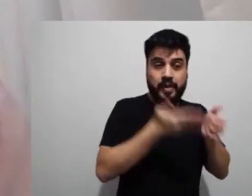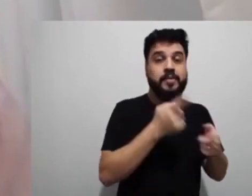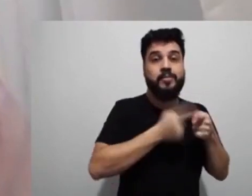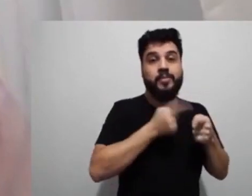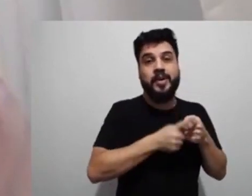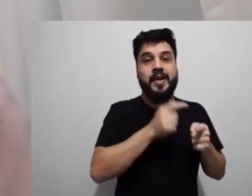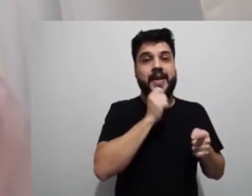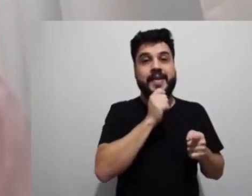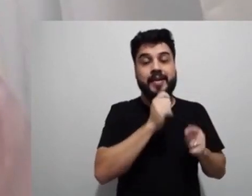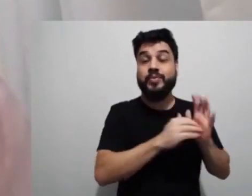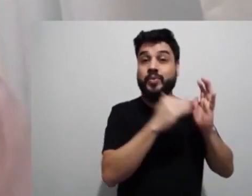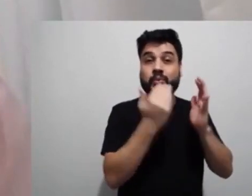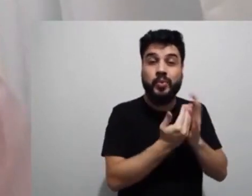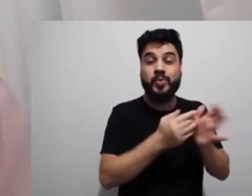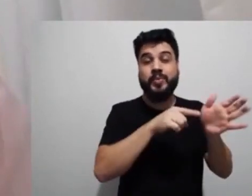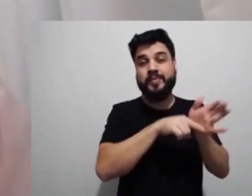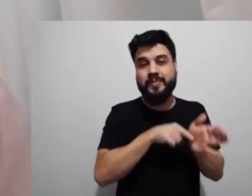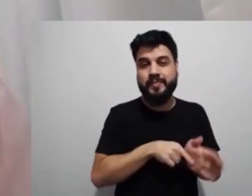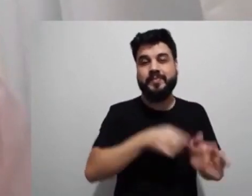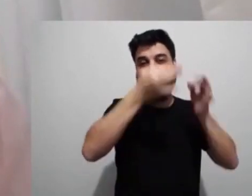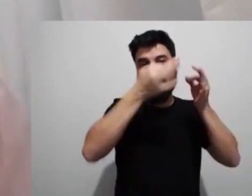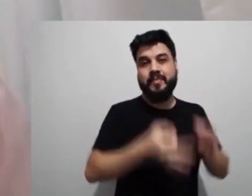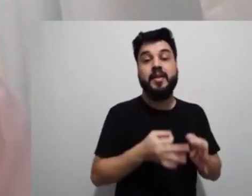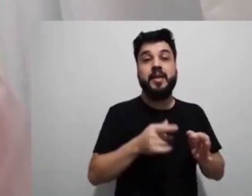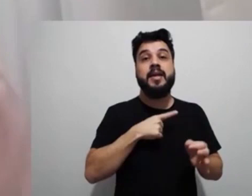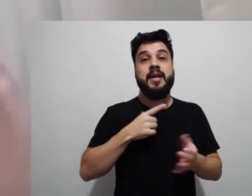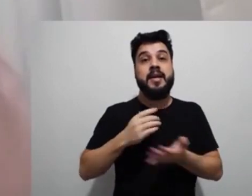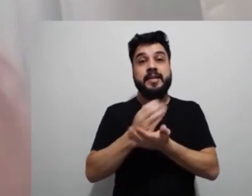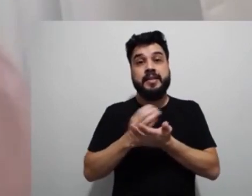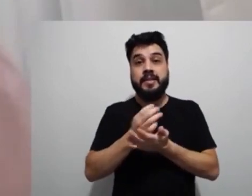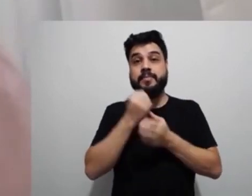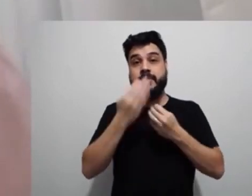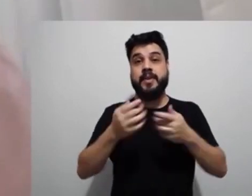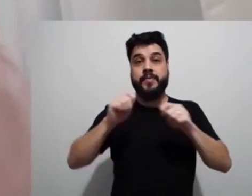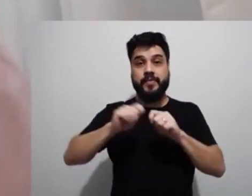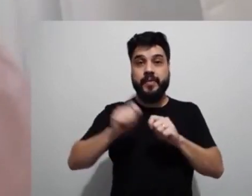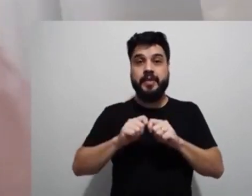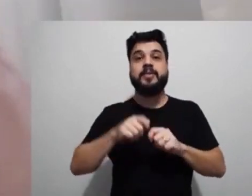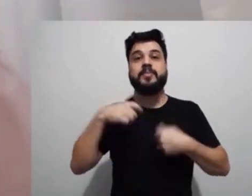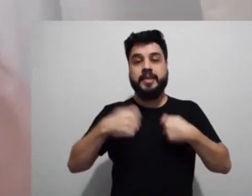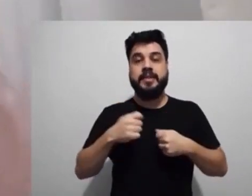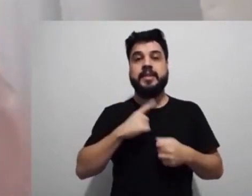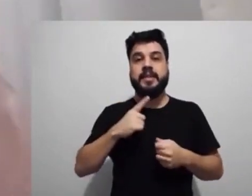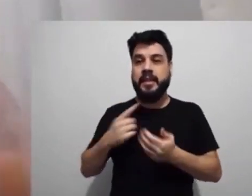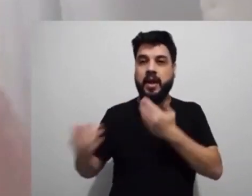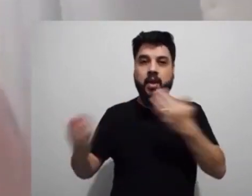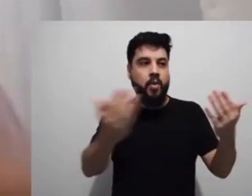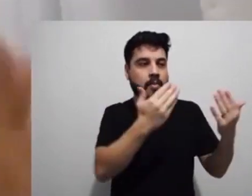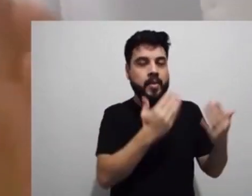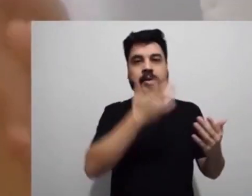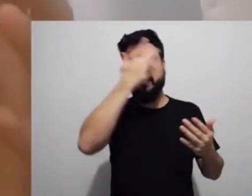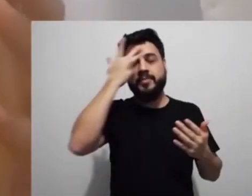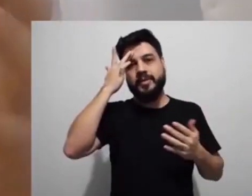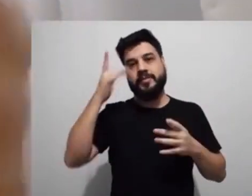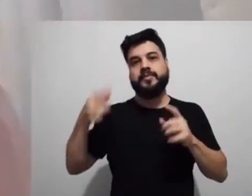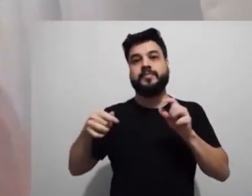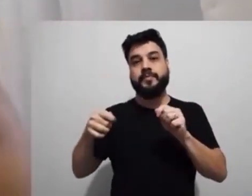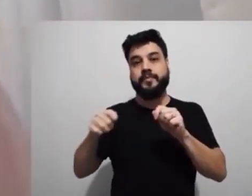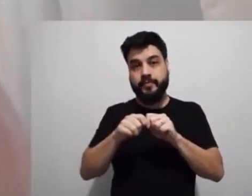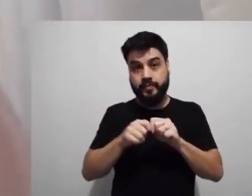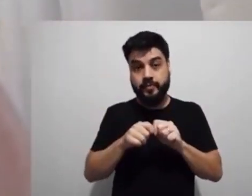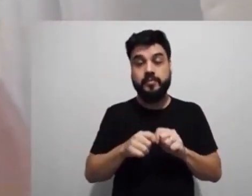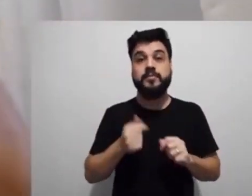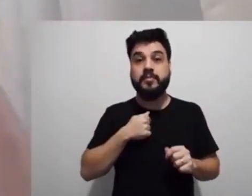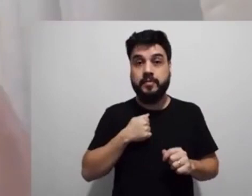ou pré-publicação tem sua vantagem, mas a gente não pode confiar totalmente neles se não somos especialistas, né? Ou seja, então a ciência